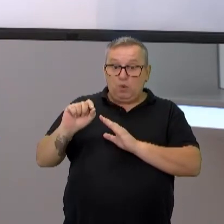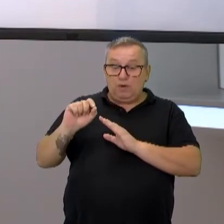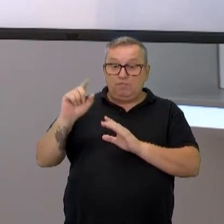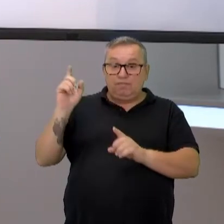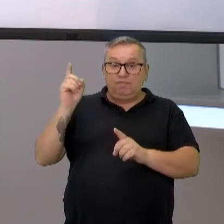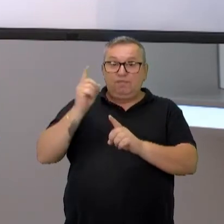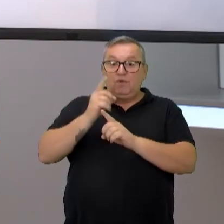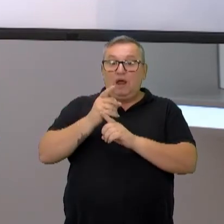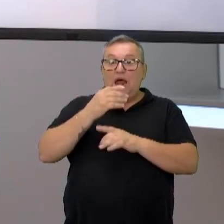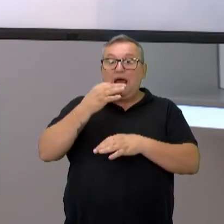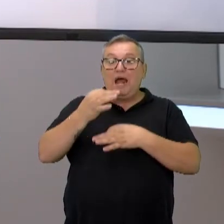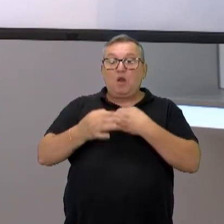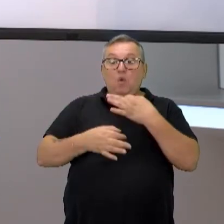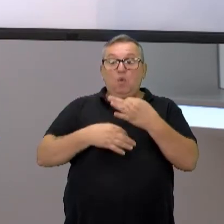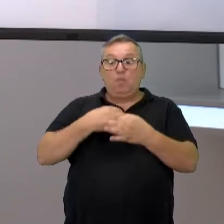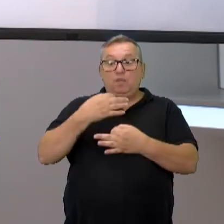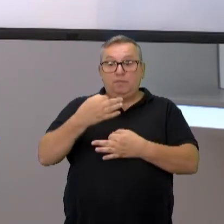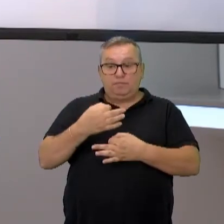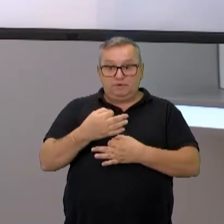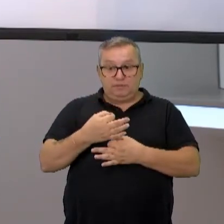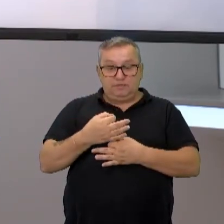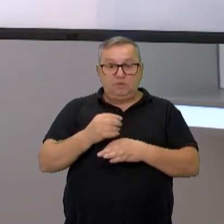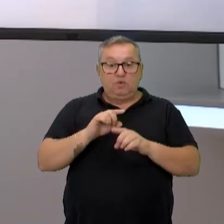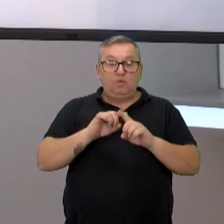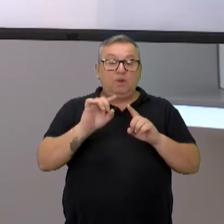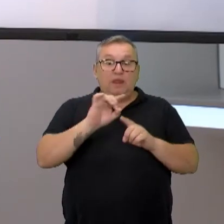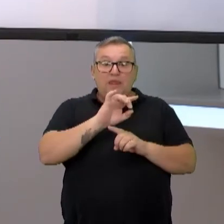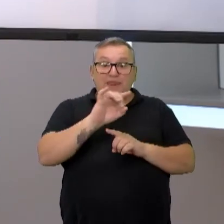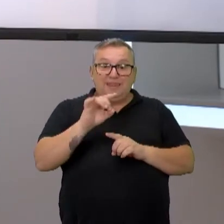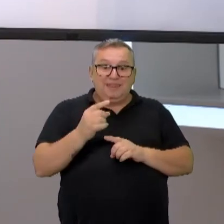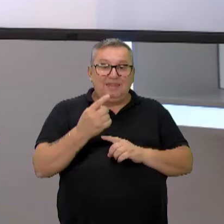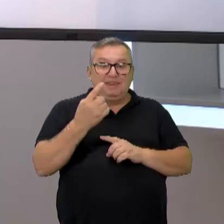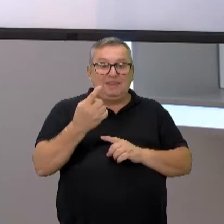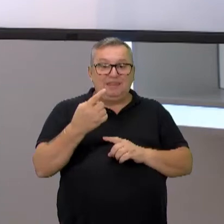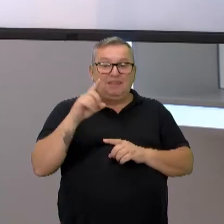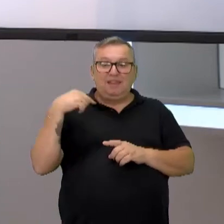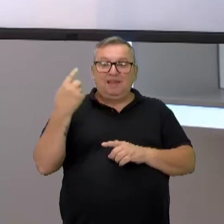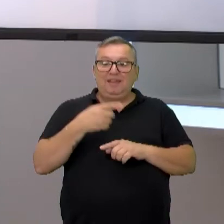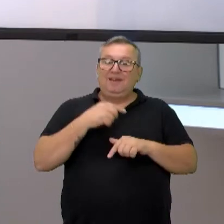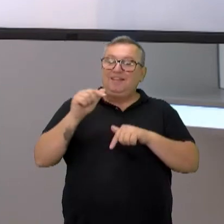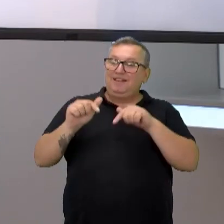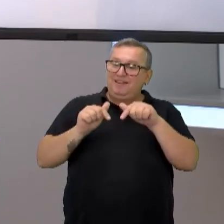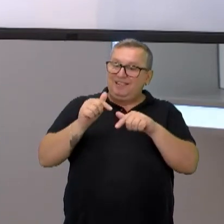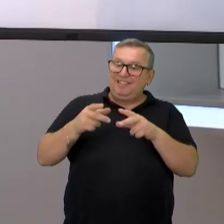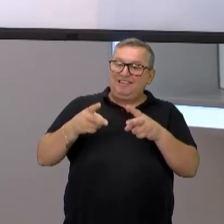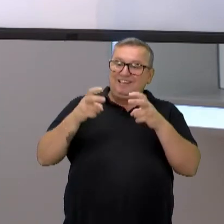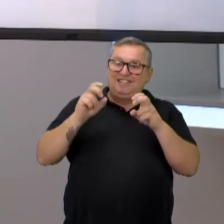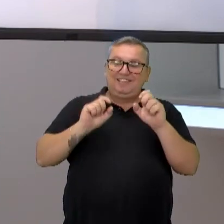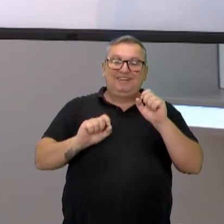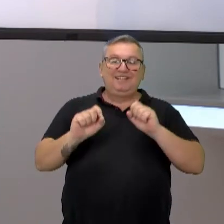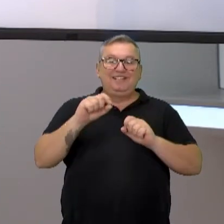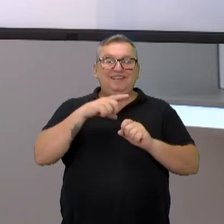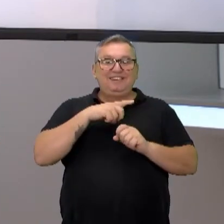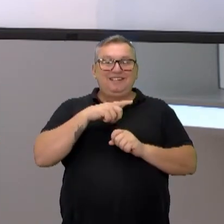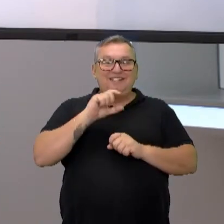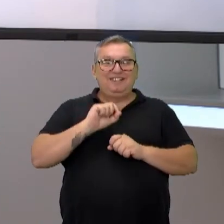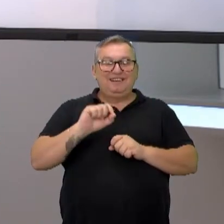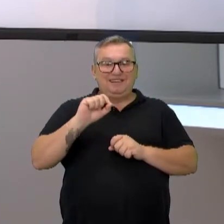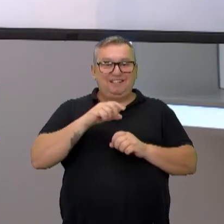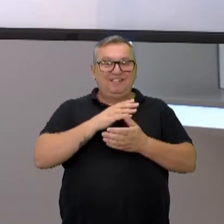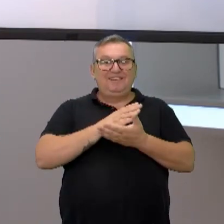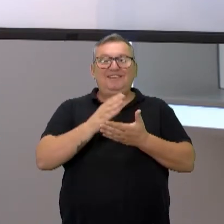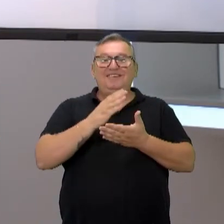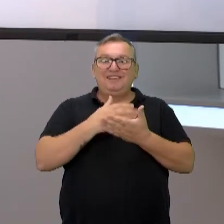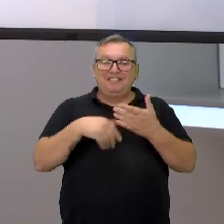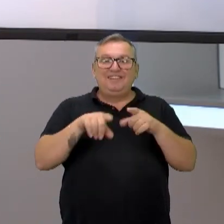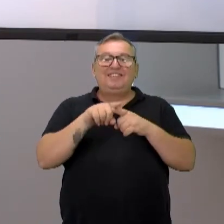identifique o argumento. Só que cada questão ali, né, nós estamos trabalhando, a gente percebeu que tinha uma que eles tiraram a parte da introdução